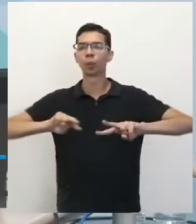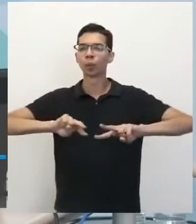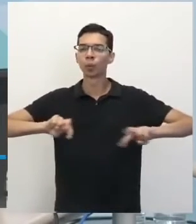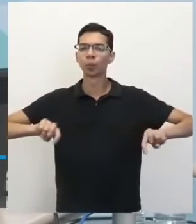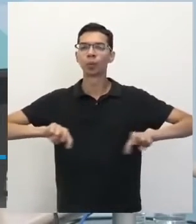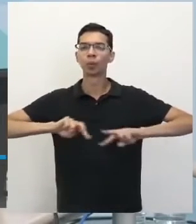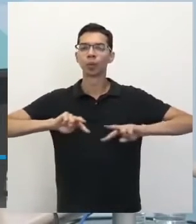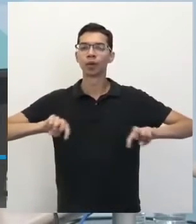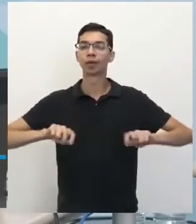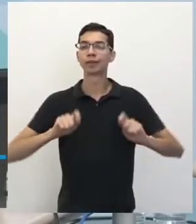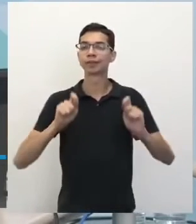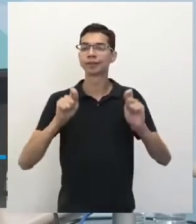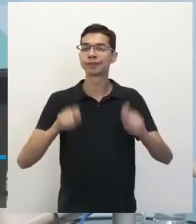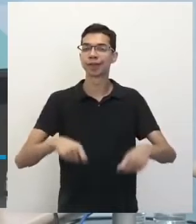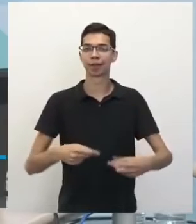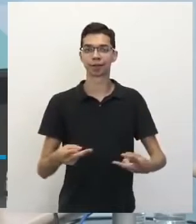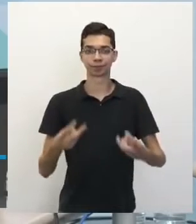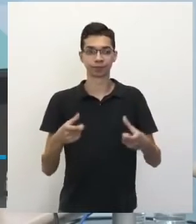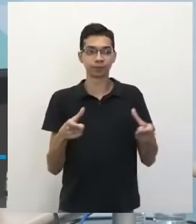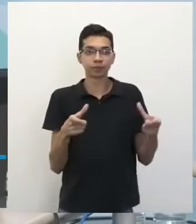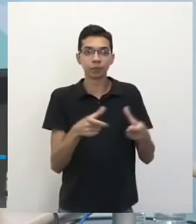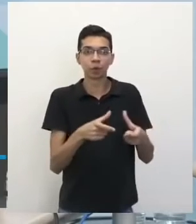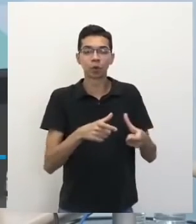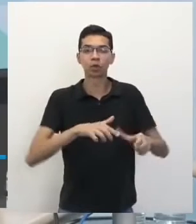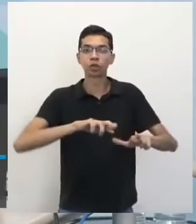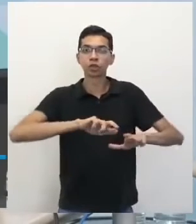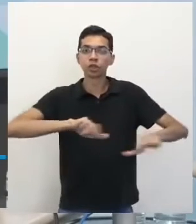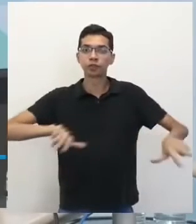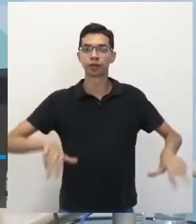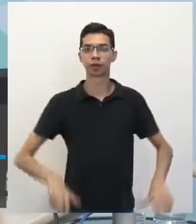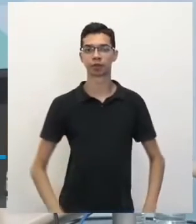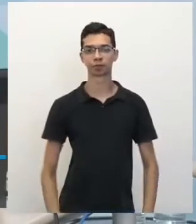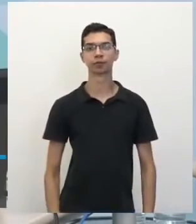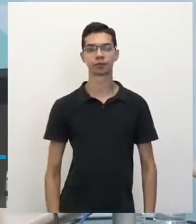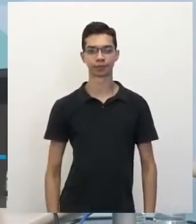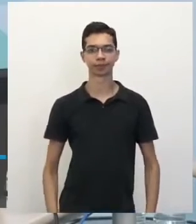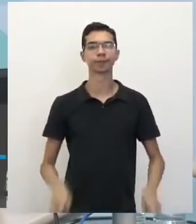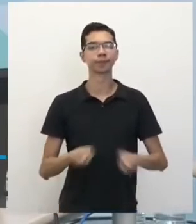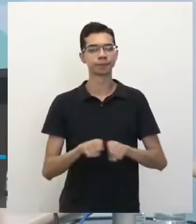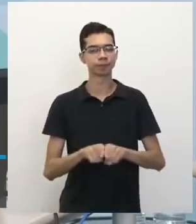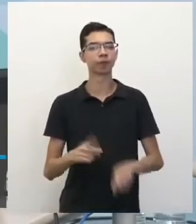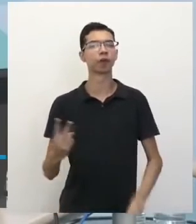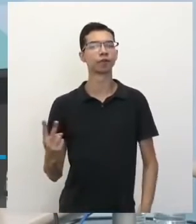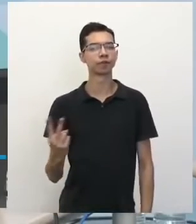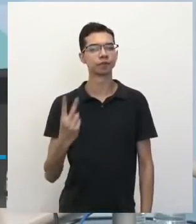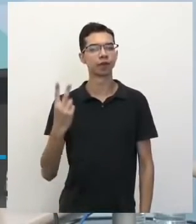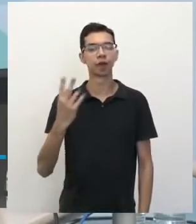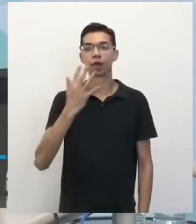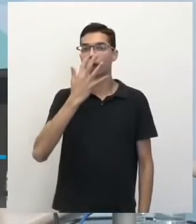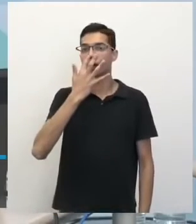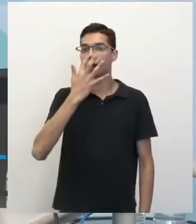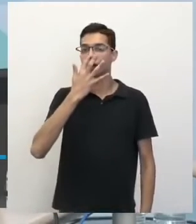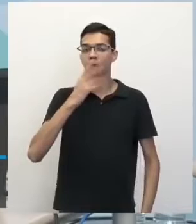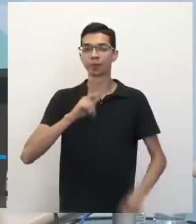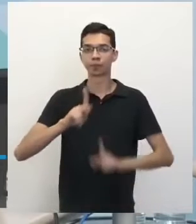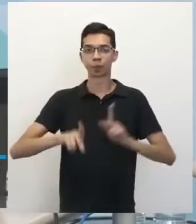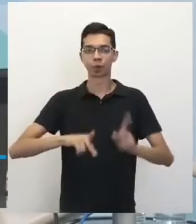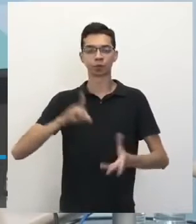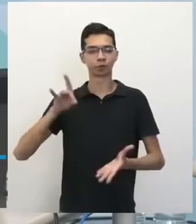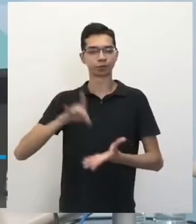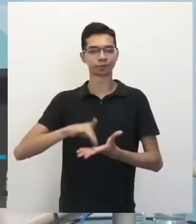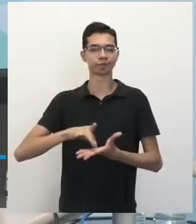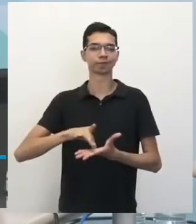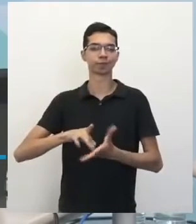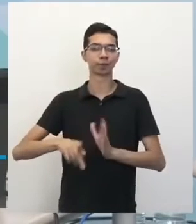uma parte pequena dessa diversidade, inclusive valorizando os povos originários da nossa